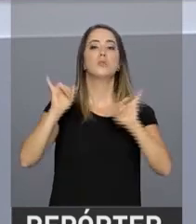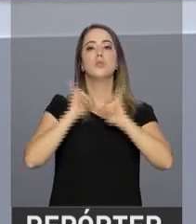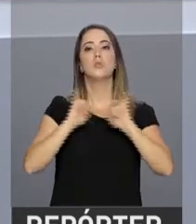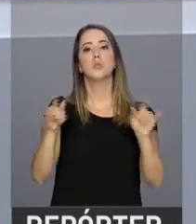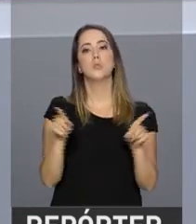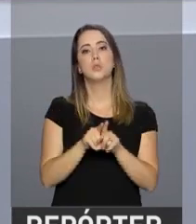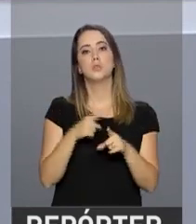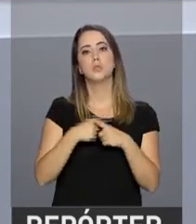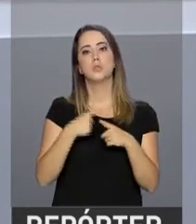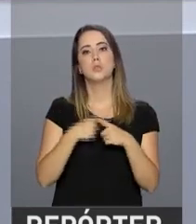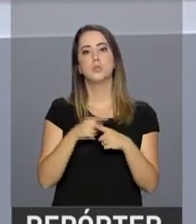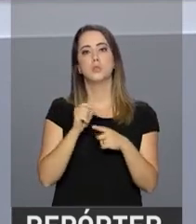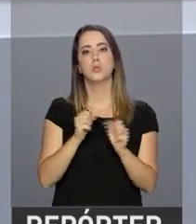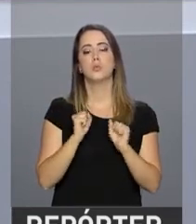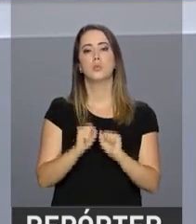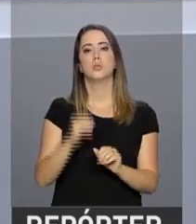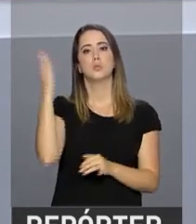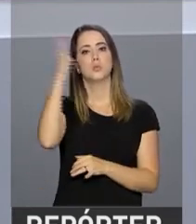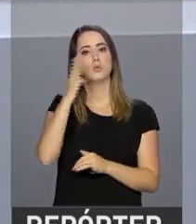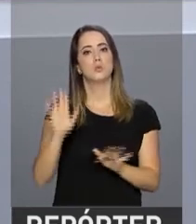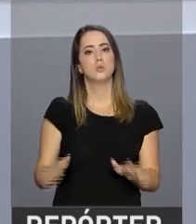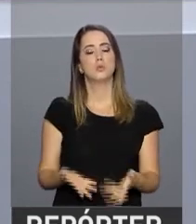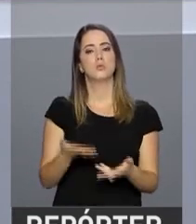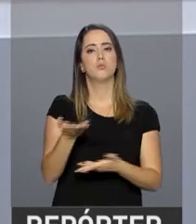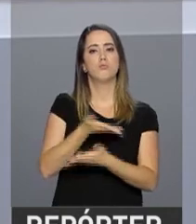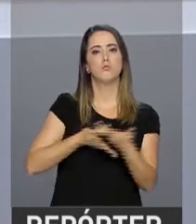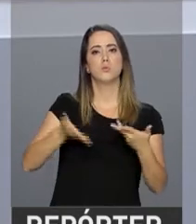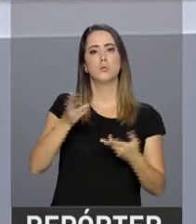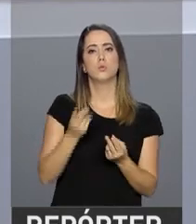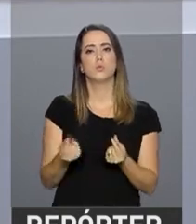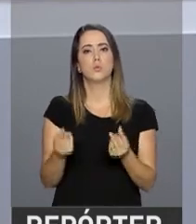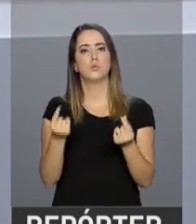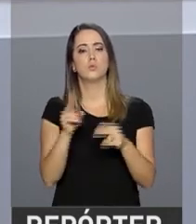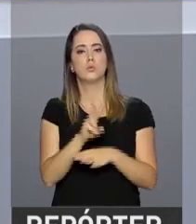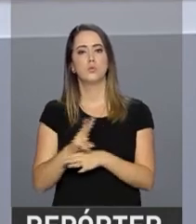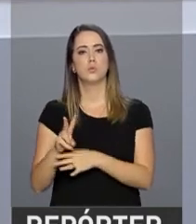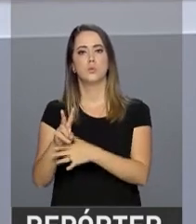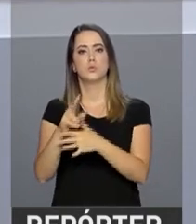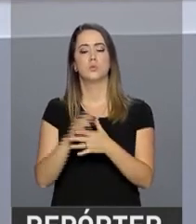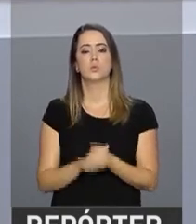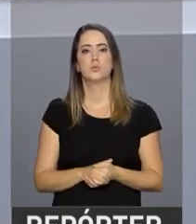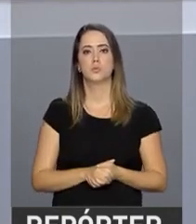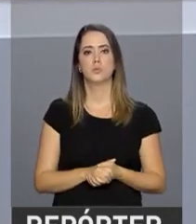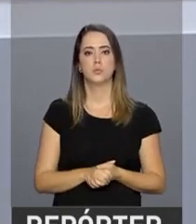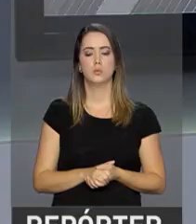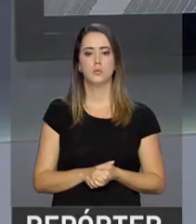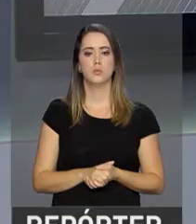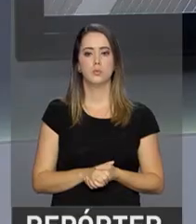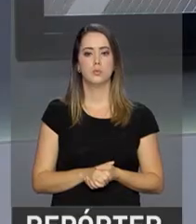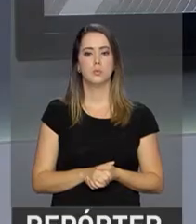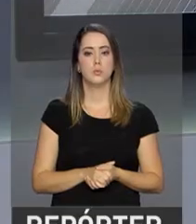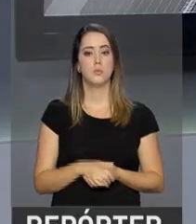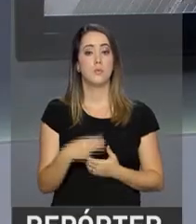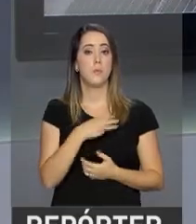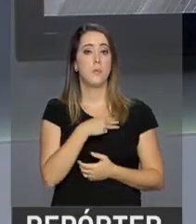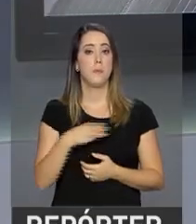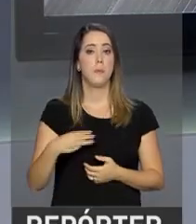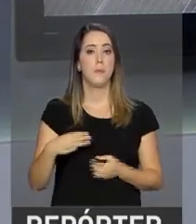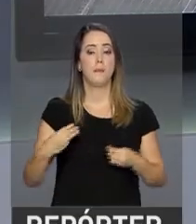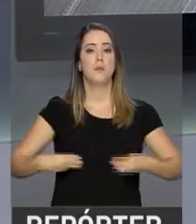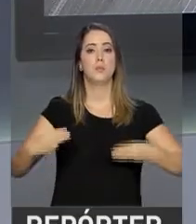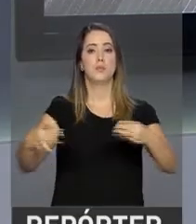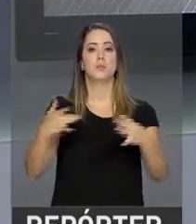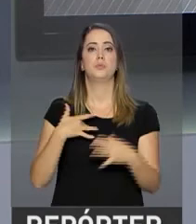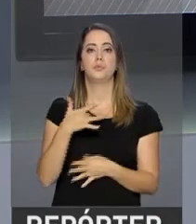porque porque permite ao brasil ter uma maior diversificação de fontes de financiamento o ministério da